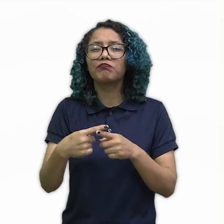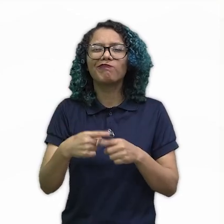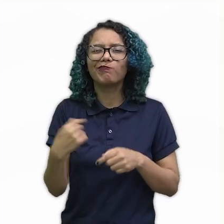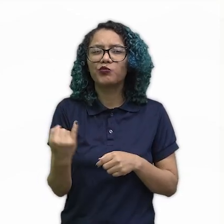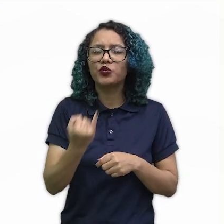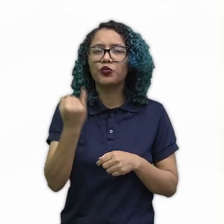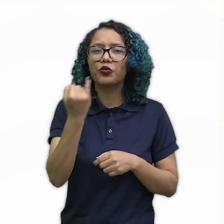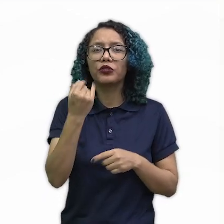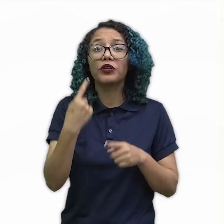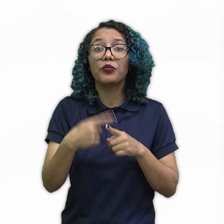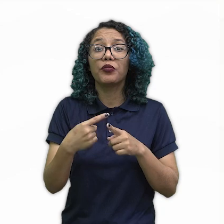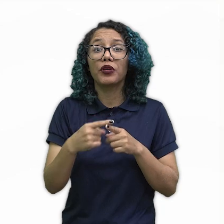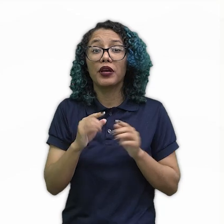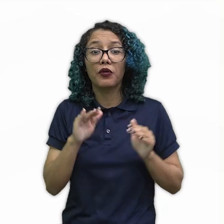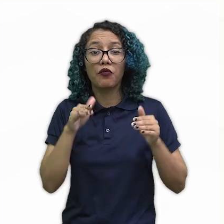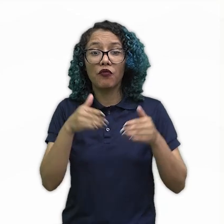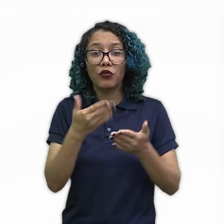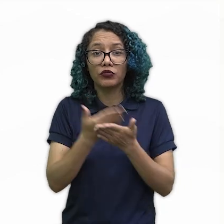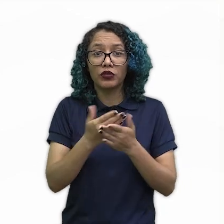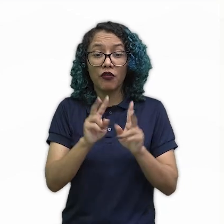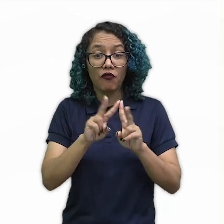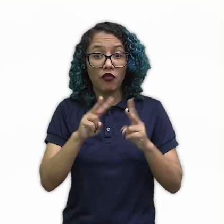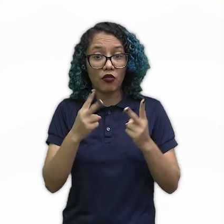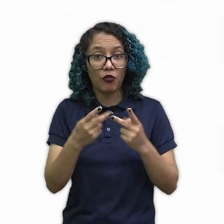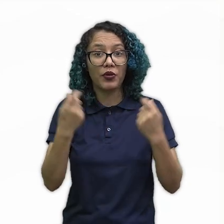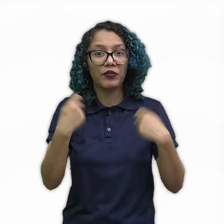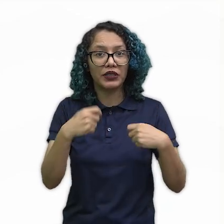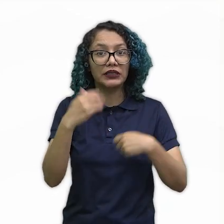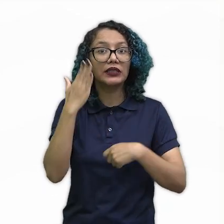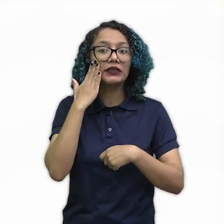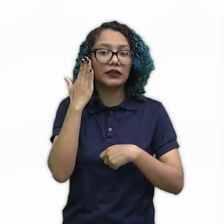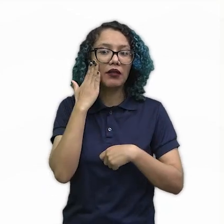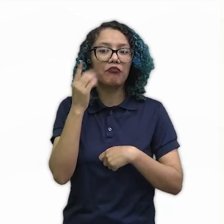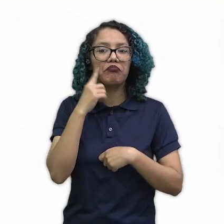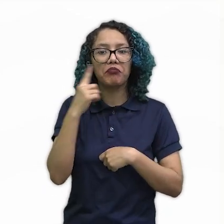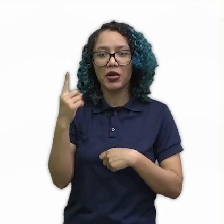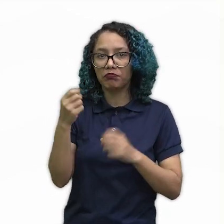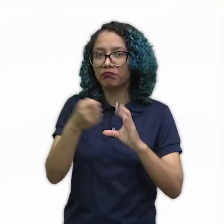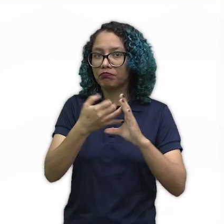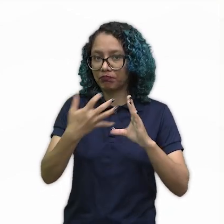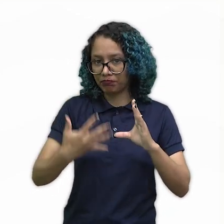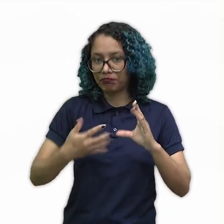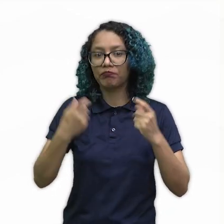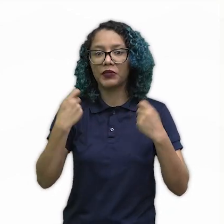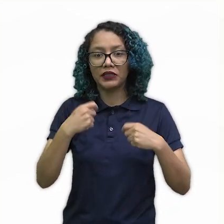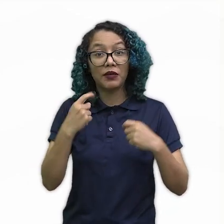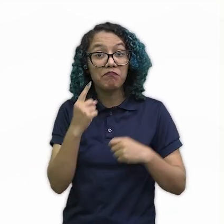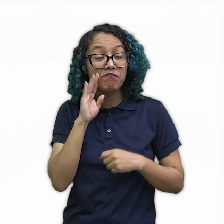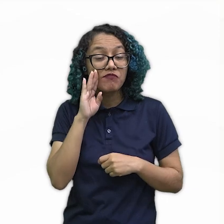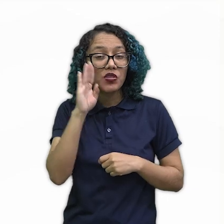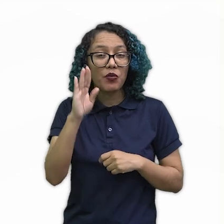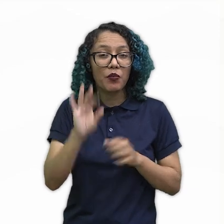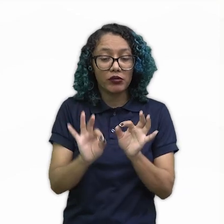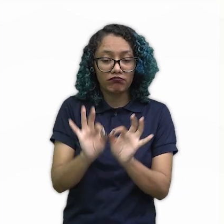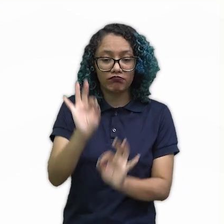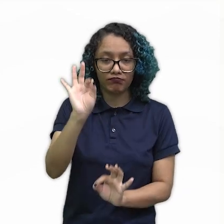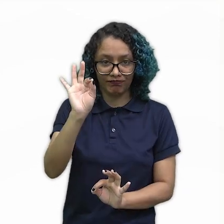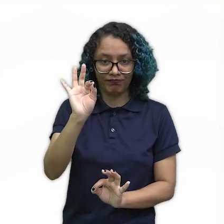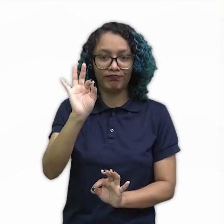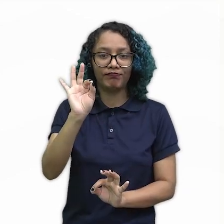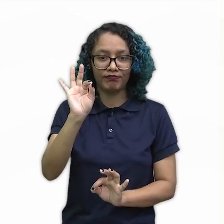é o volume. Então, você vai precisar identificar esses elementos aqui, principalmente a altura, tá